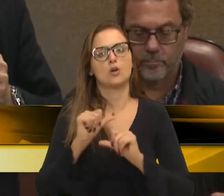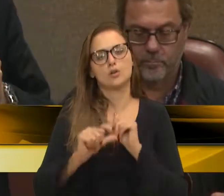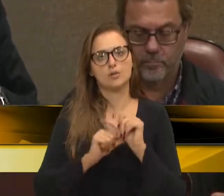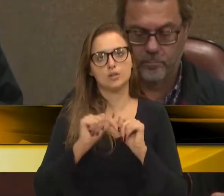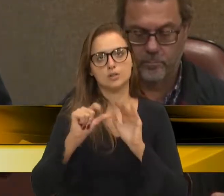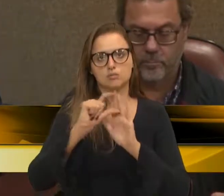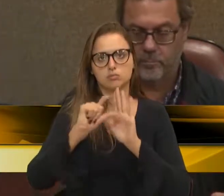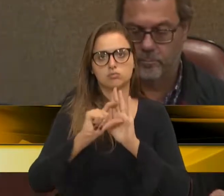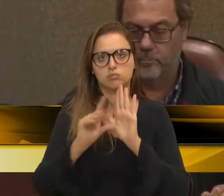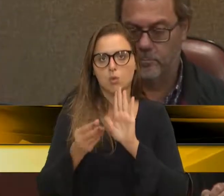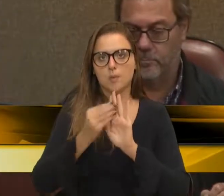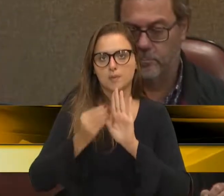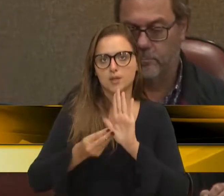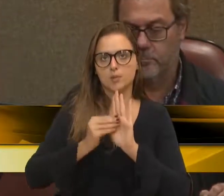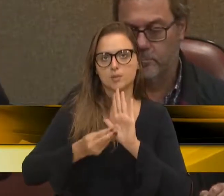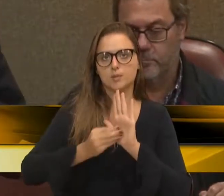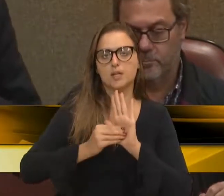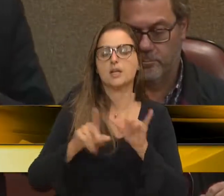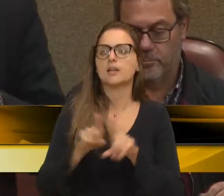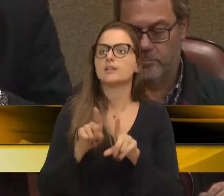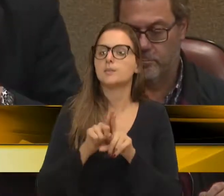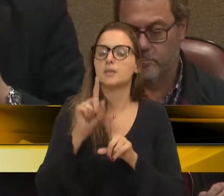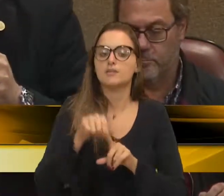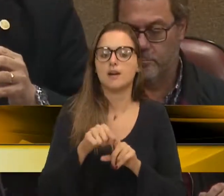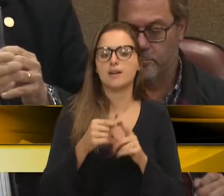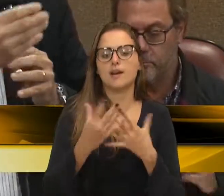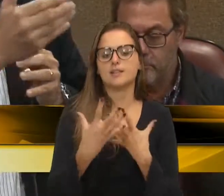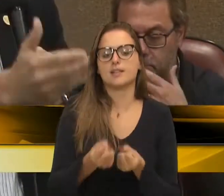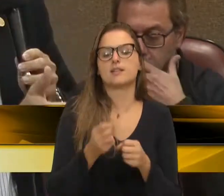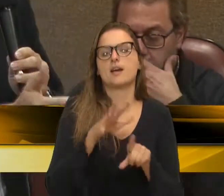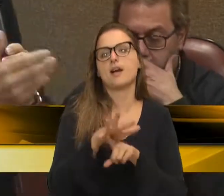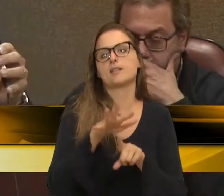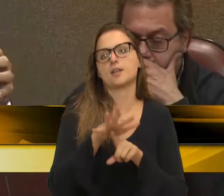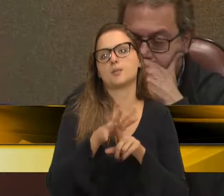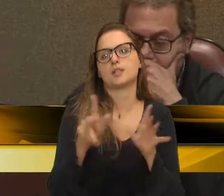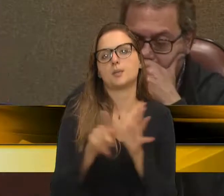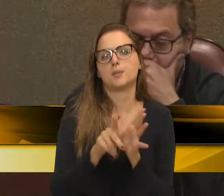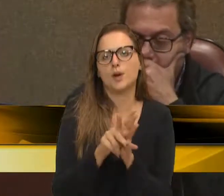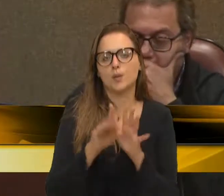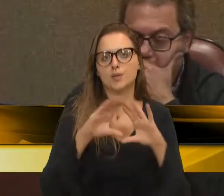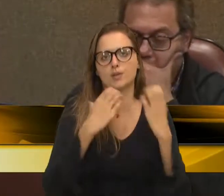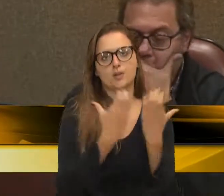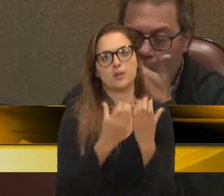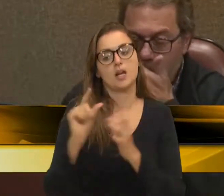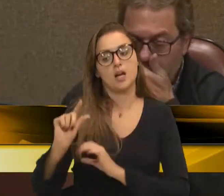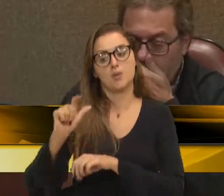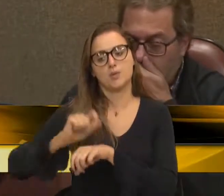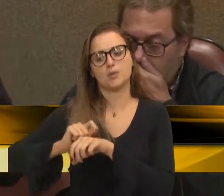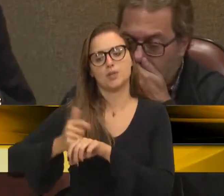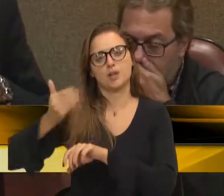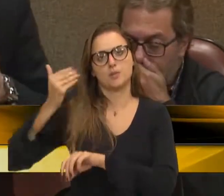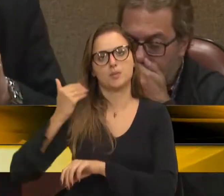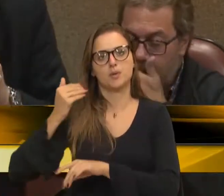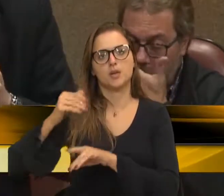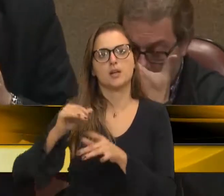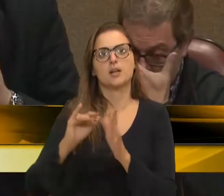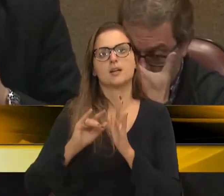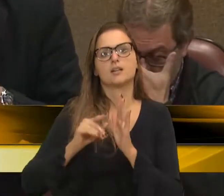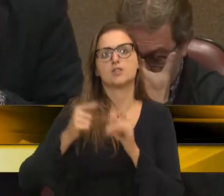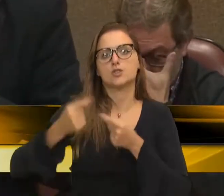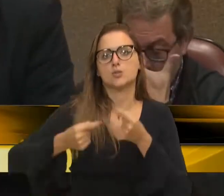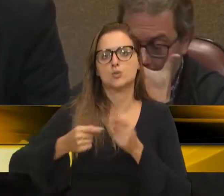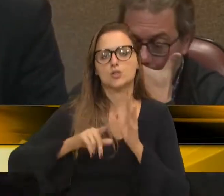vai estar atendendo a uma demanda da comunidade. Porque nós estávamos há poucos minutos discutindo o repasse